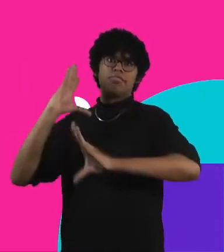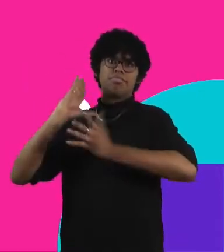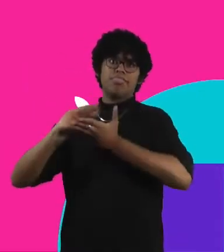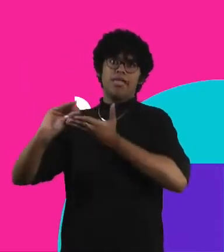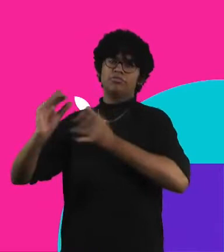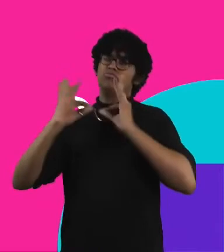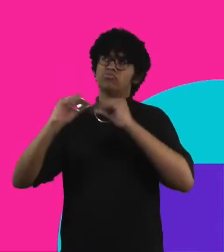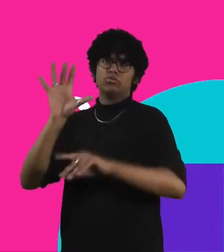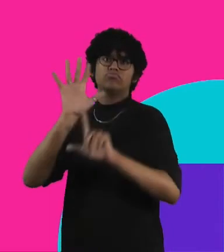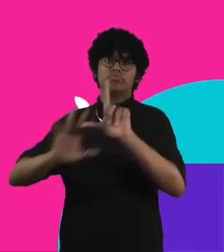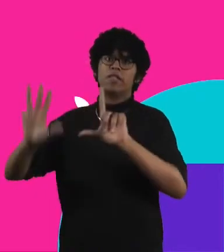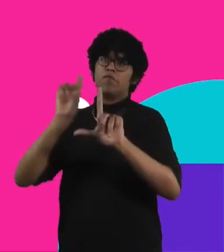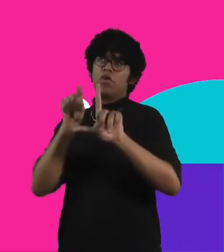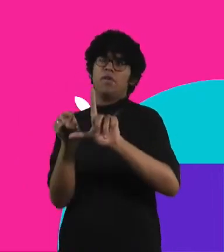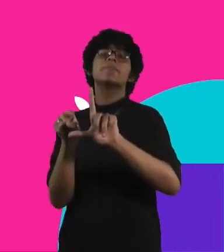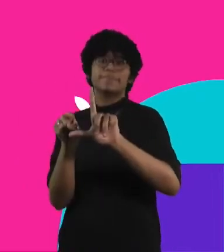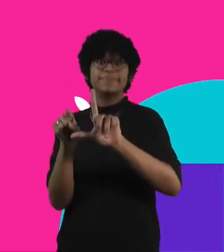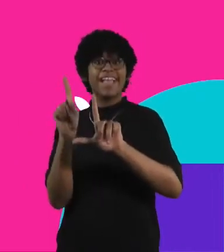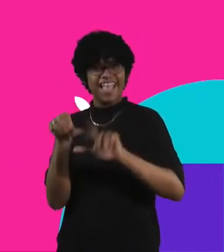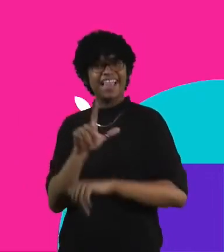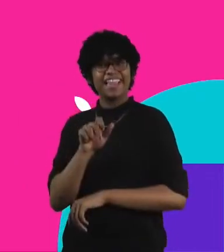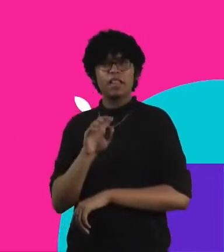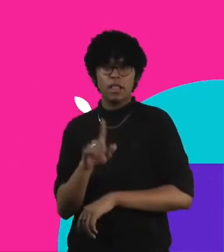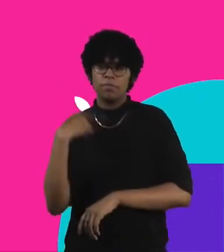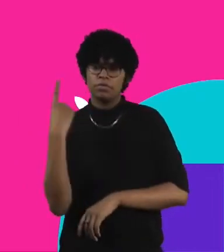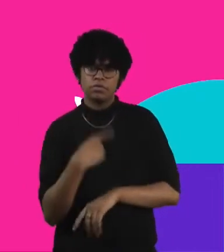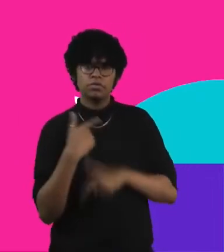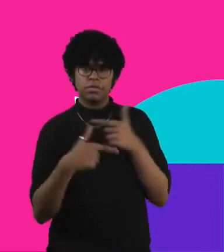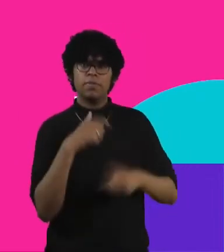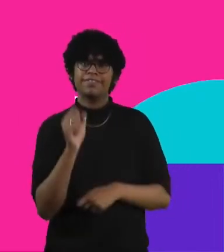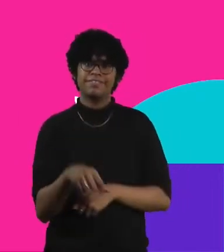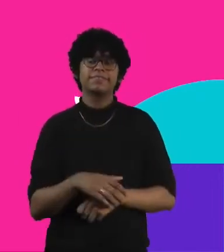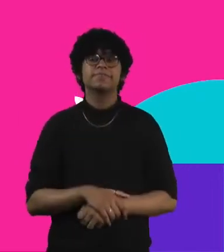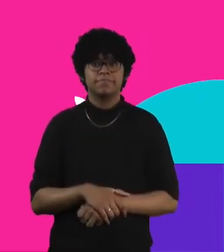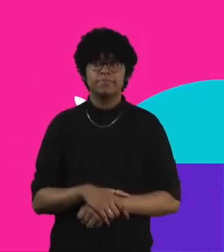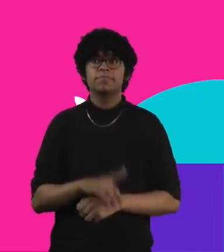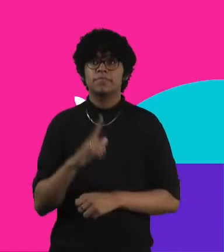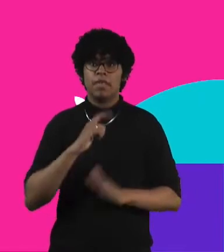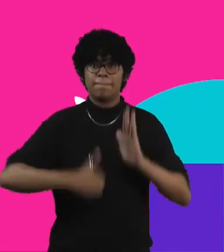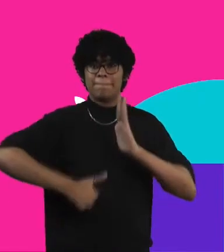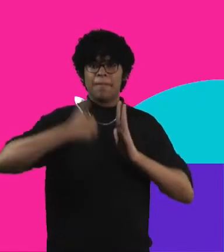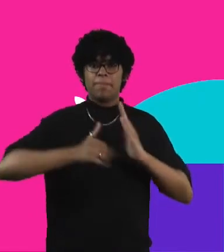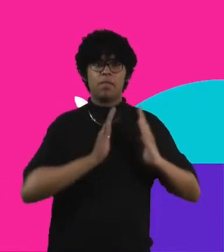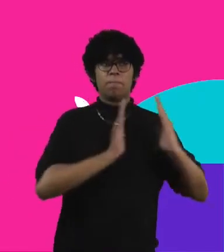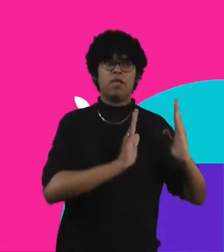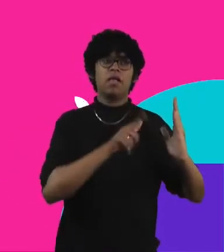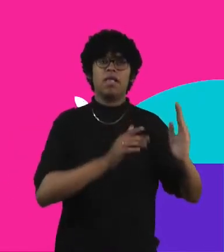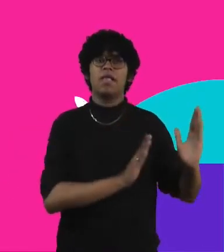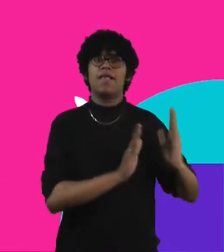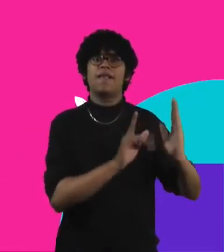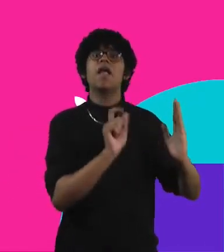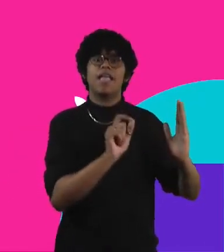outro elemento que a gente trabalhou no laboratório, em especial a primeira etapa do fluxo de dados, que é